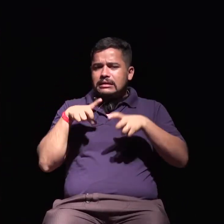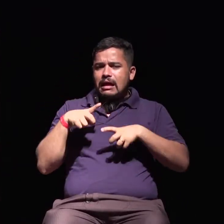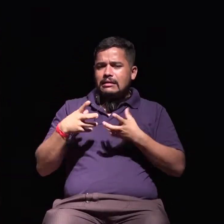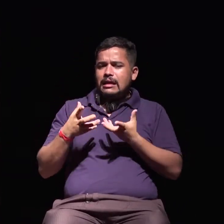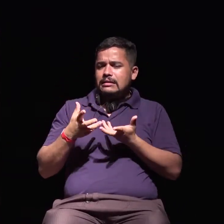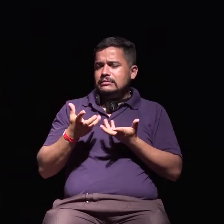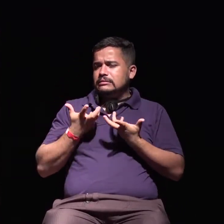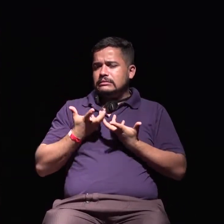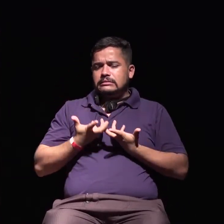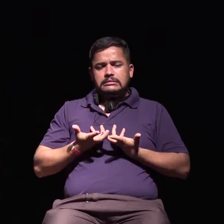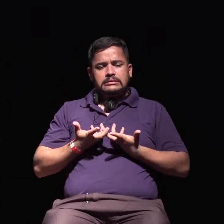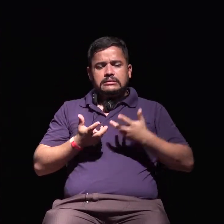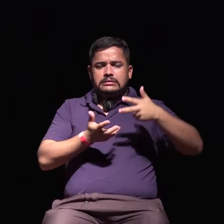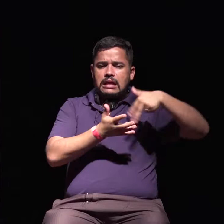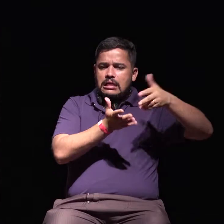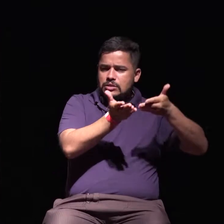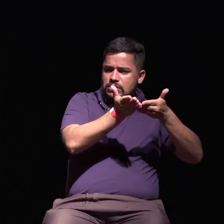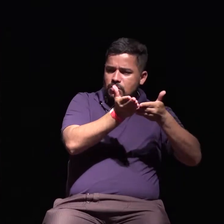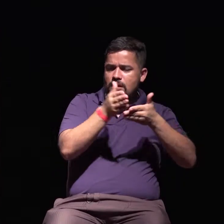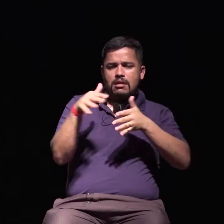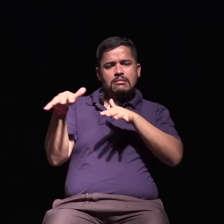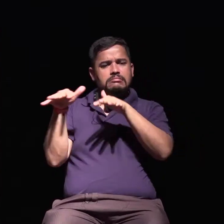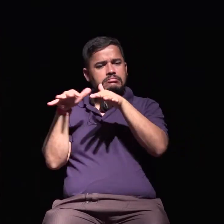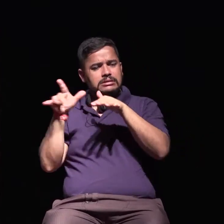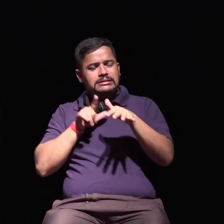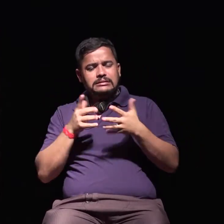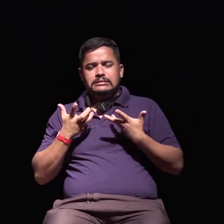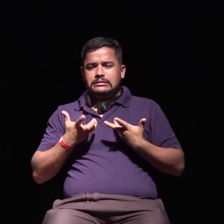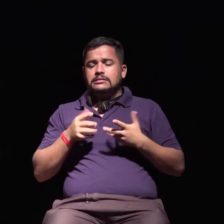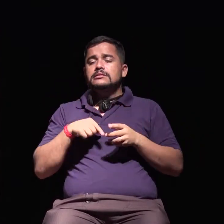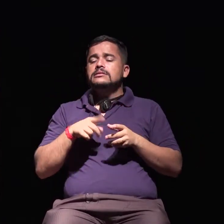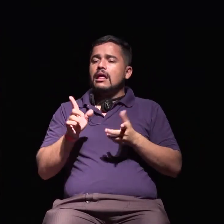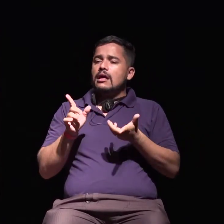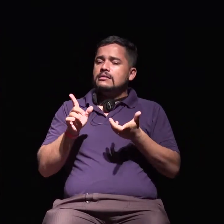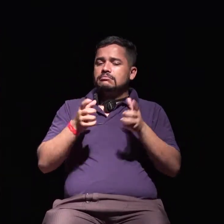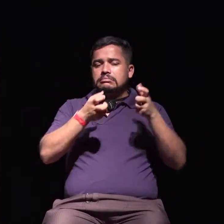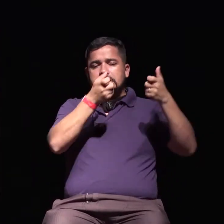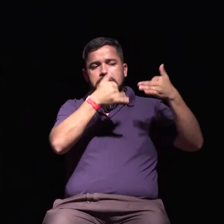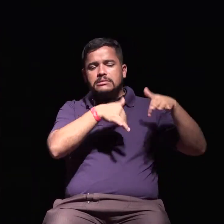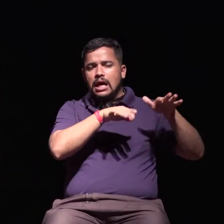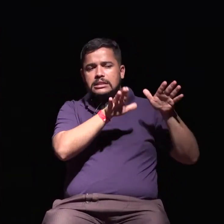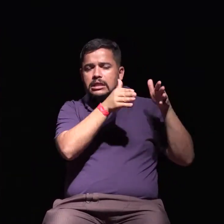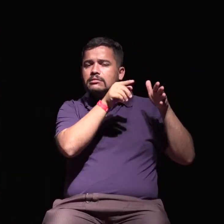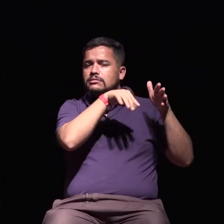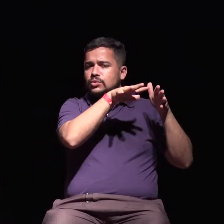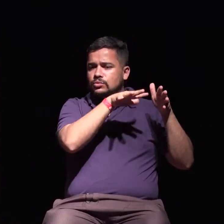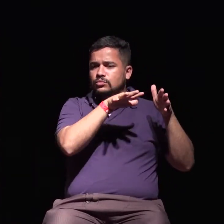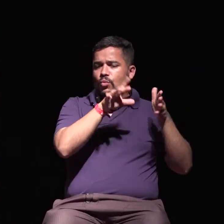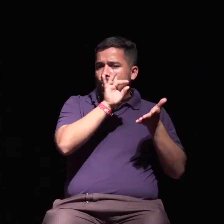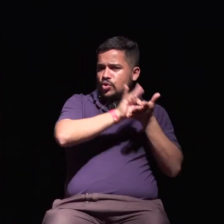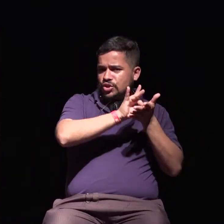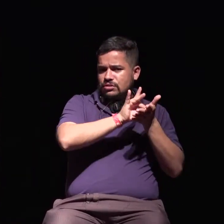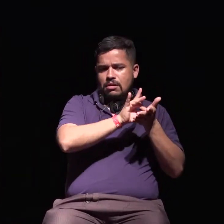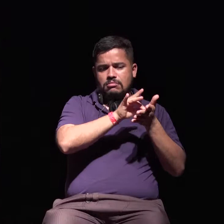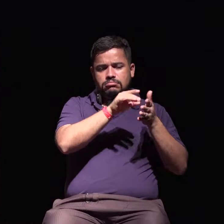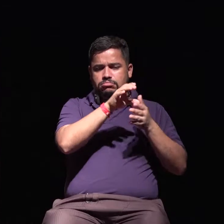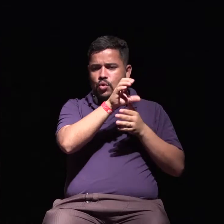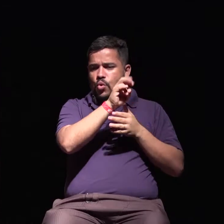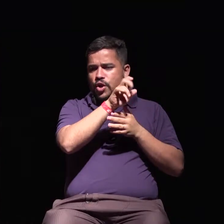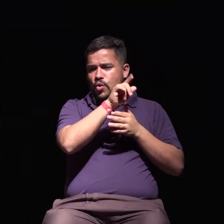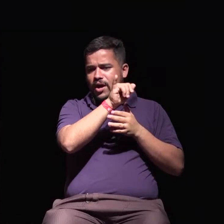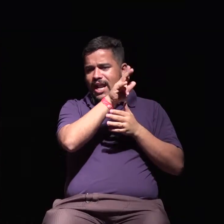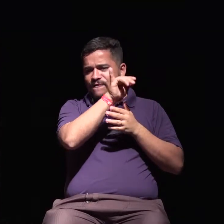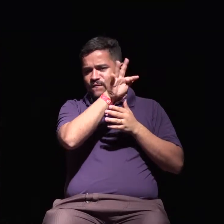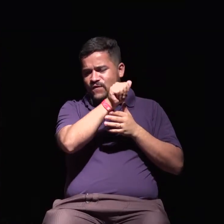na relação entre dança contemporânea e o movimento. Se a definição original do termo coreografia circunscrevia